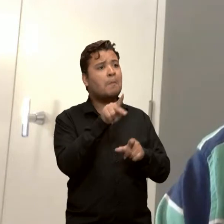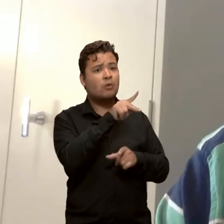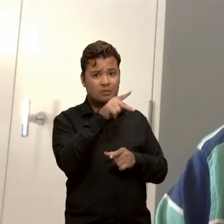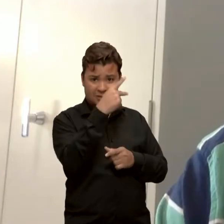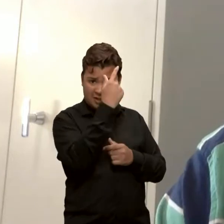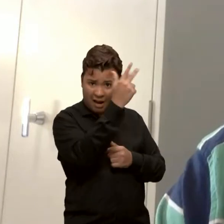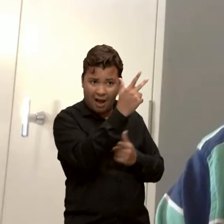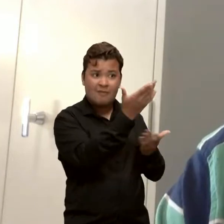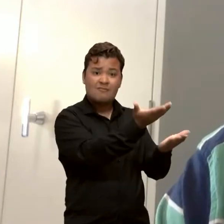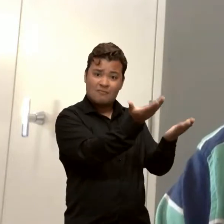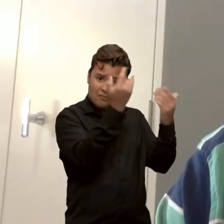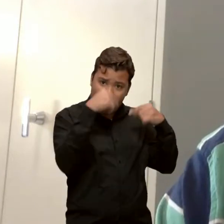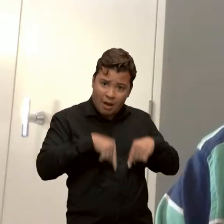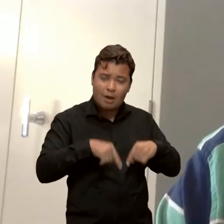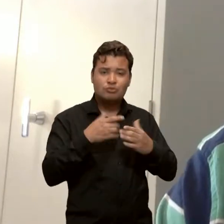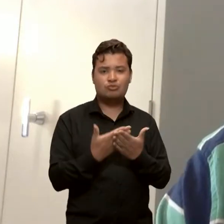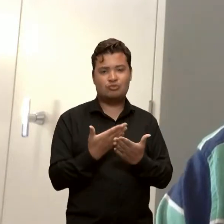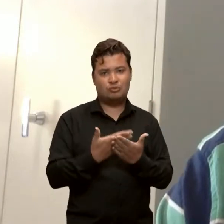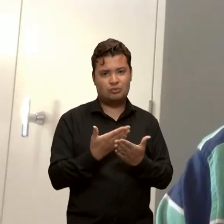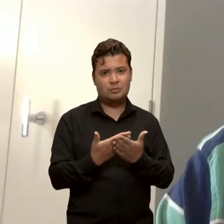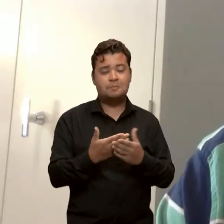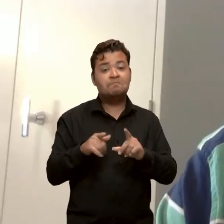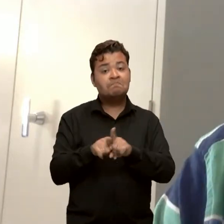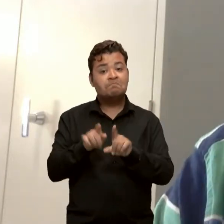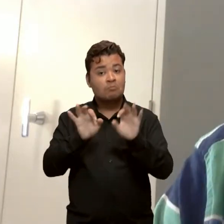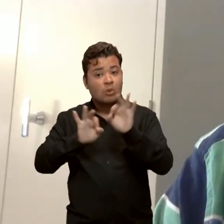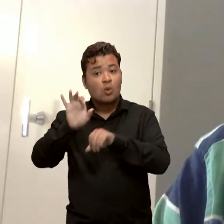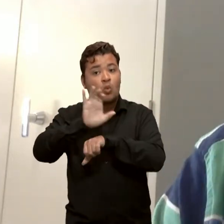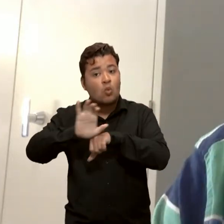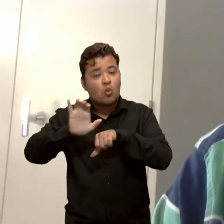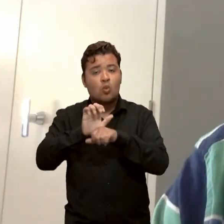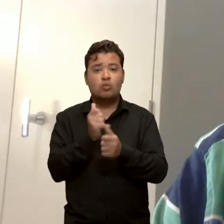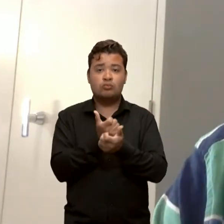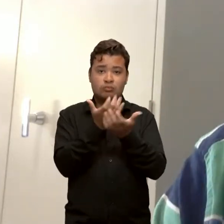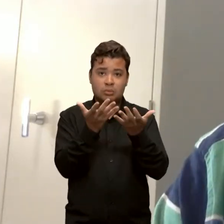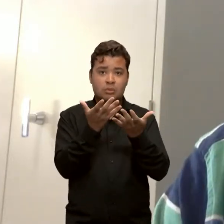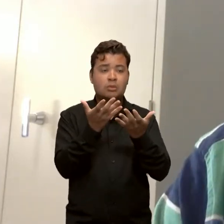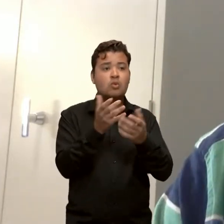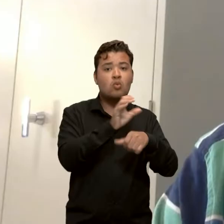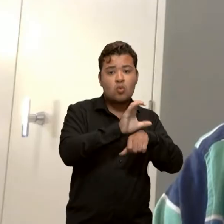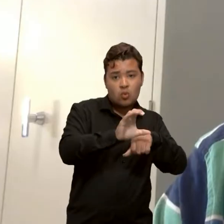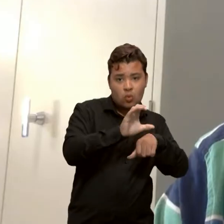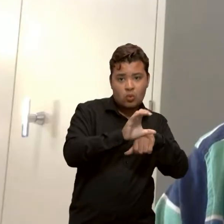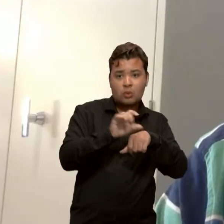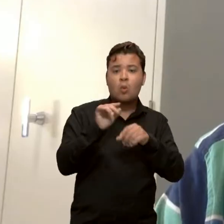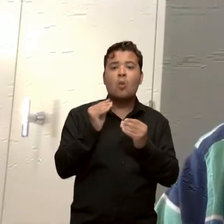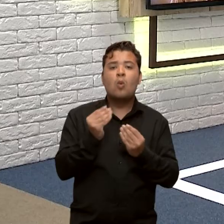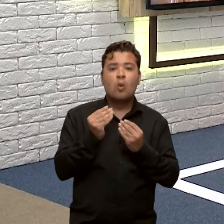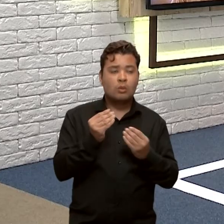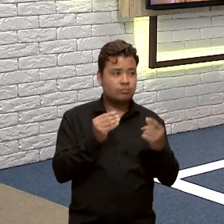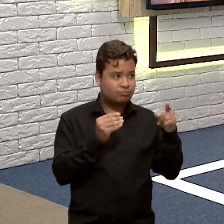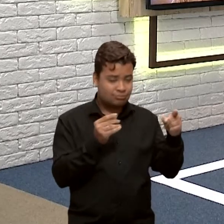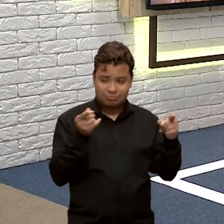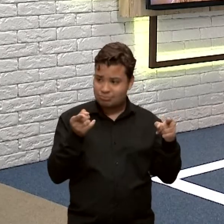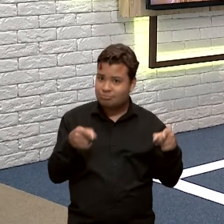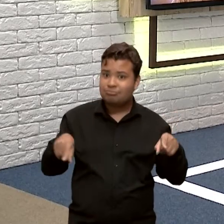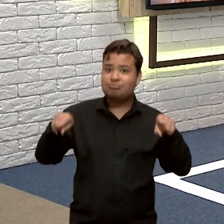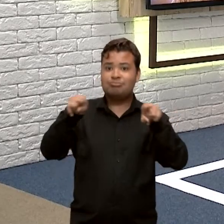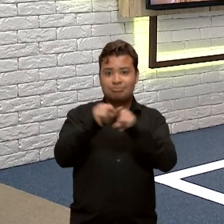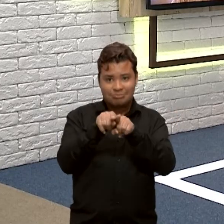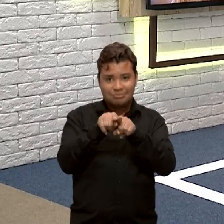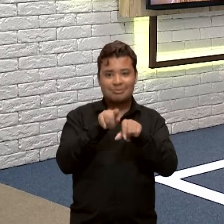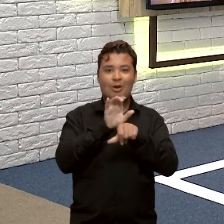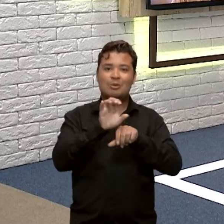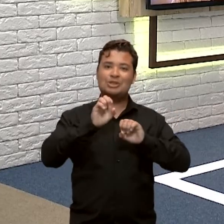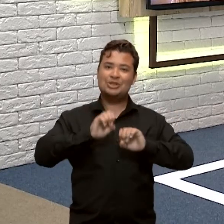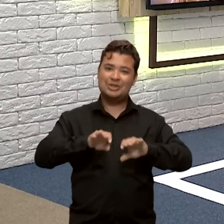instituições parceiras, possamos oferecer cursos em conjunto, usando esses recursos de internet, né? A gente dá uma